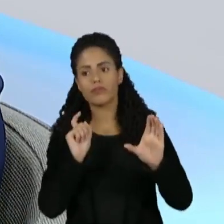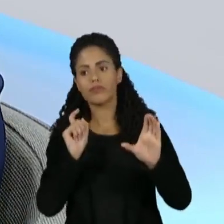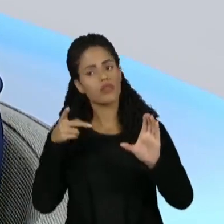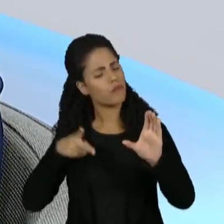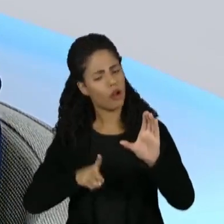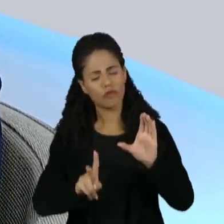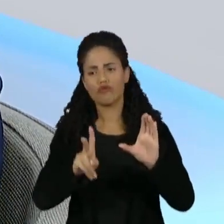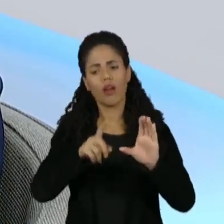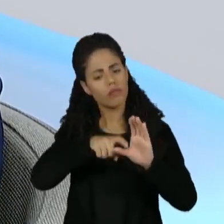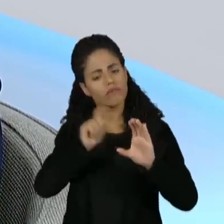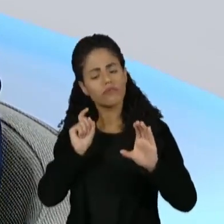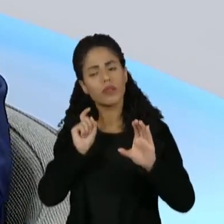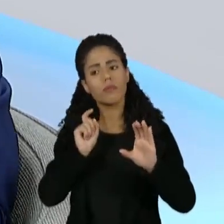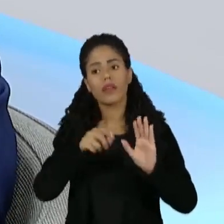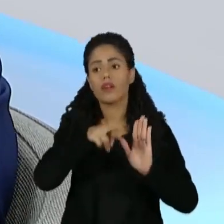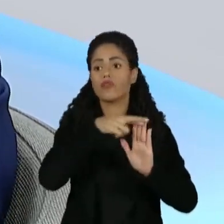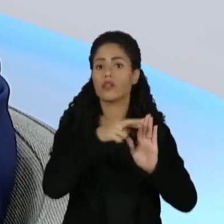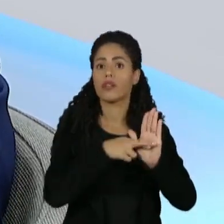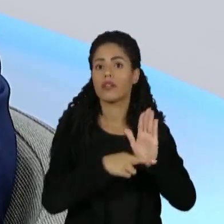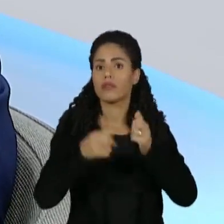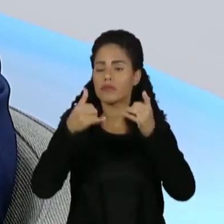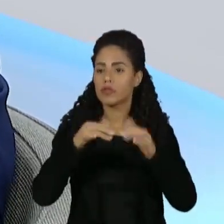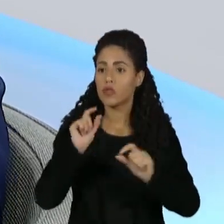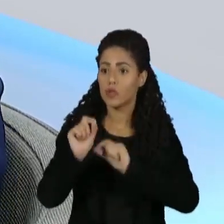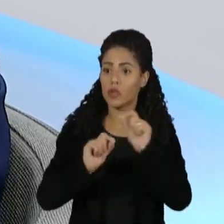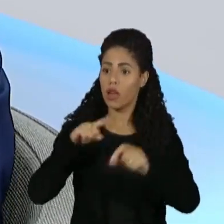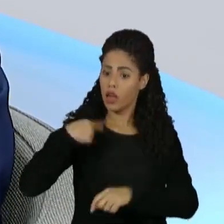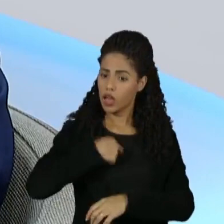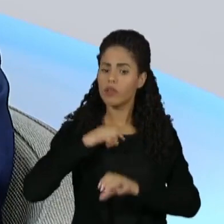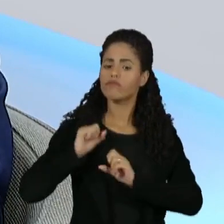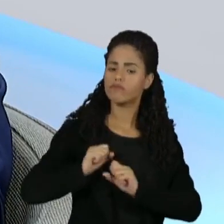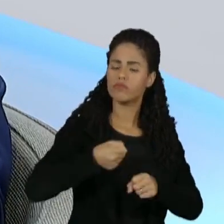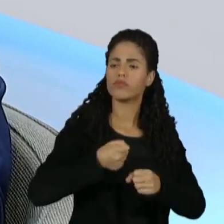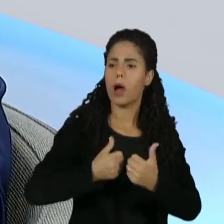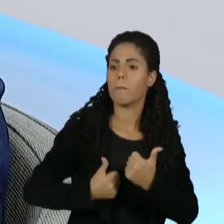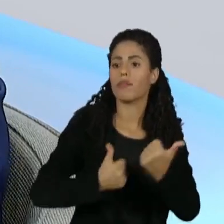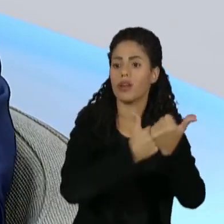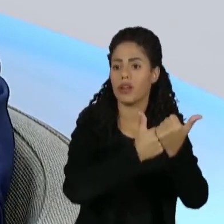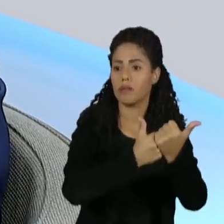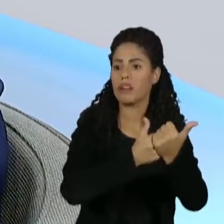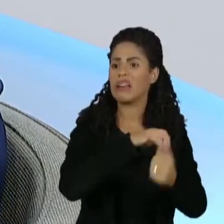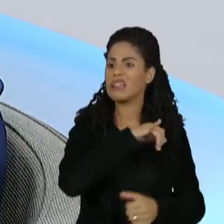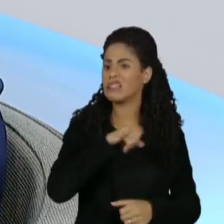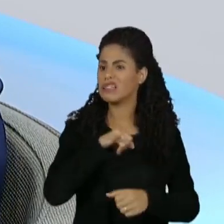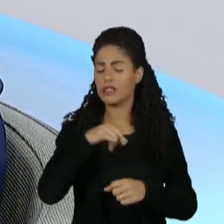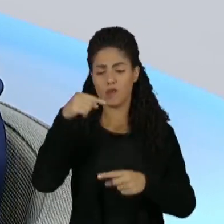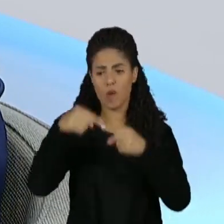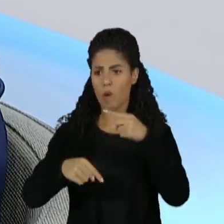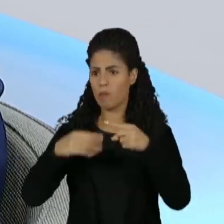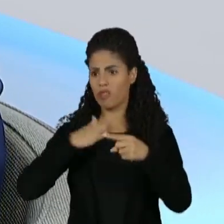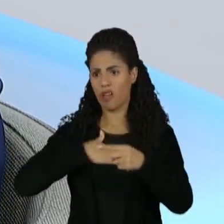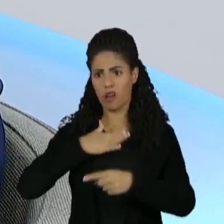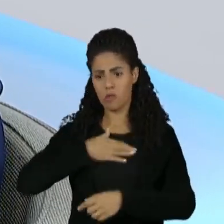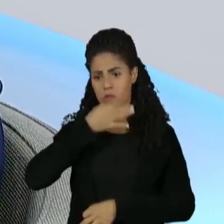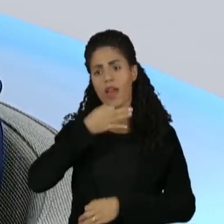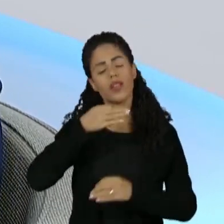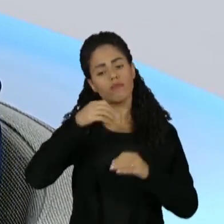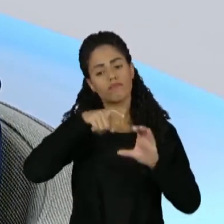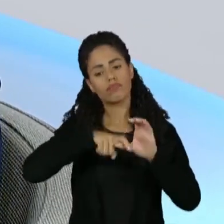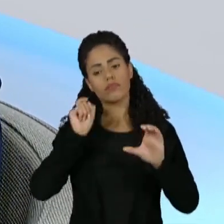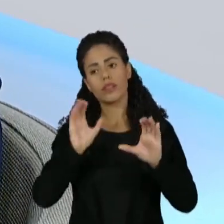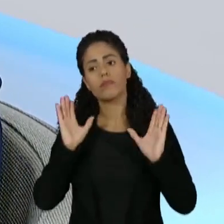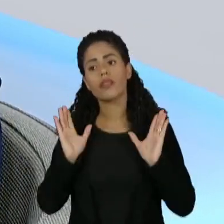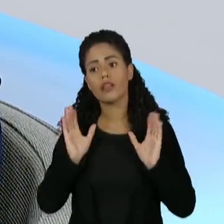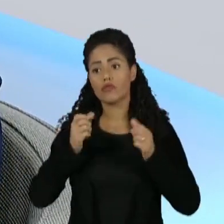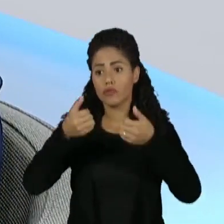assim vai ser nas pautas que coadunarem com aquilo que a gente defende nós apoiaremos naquelas que não quando nari e se você me permite só para concluir